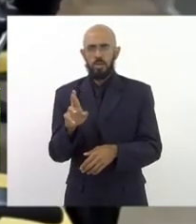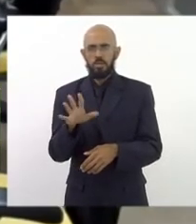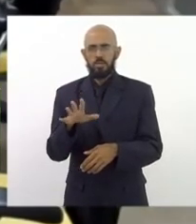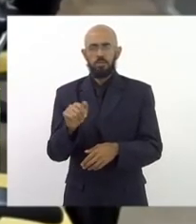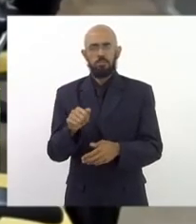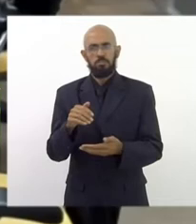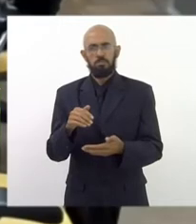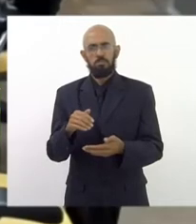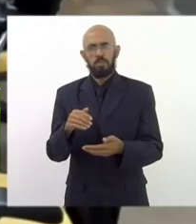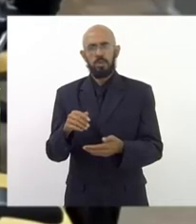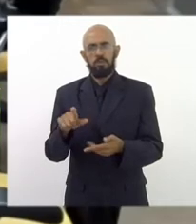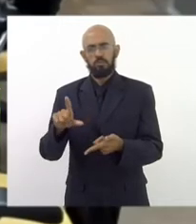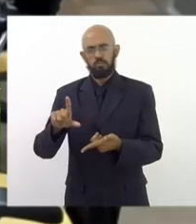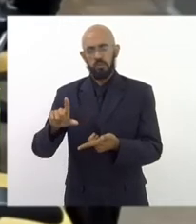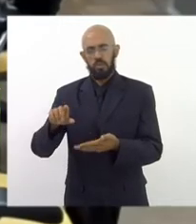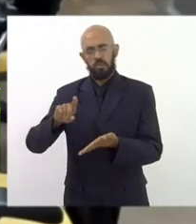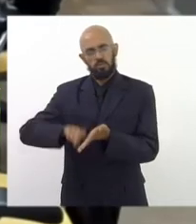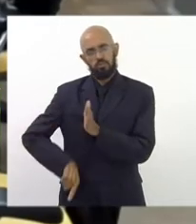amortização, tá?